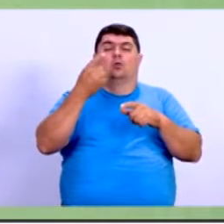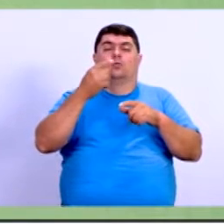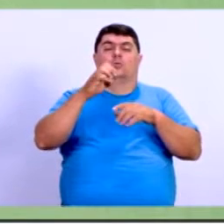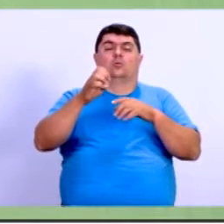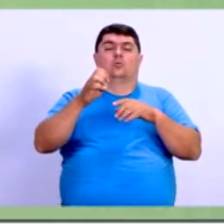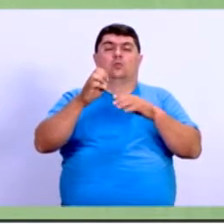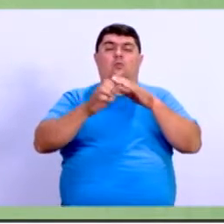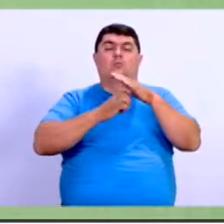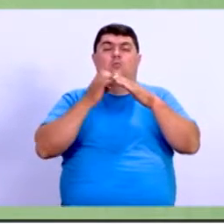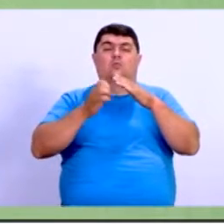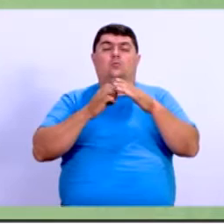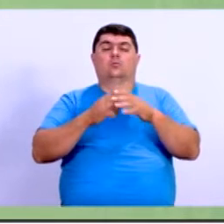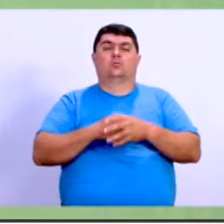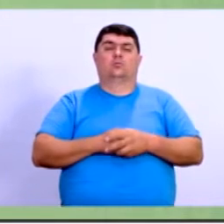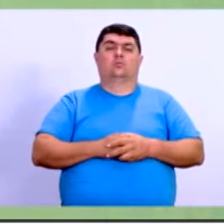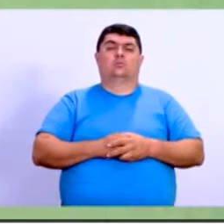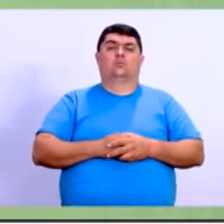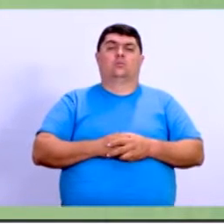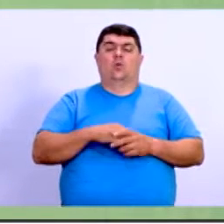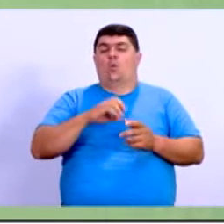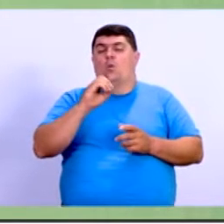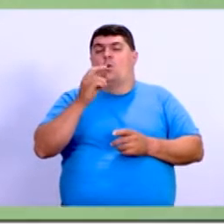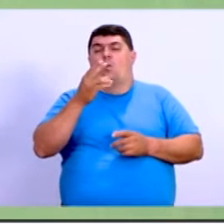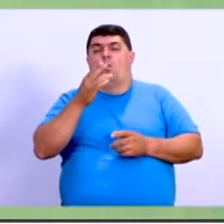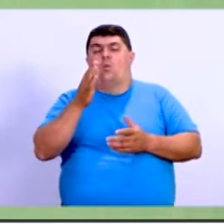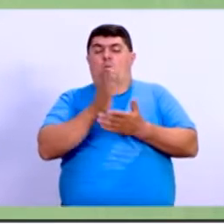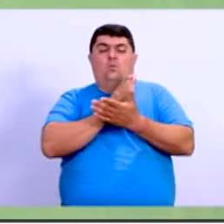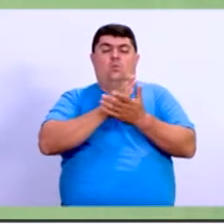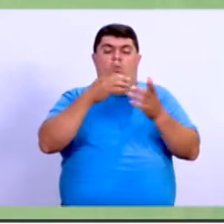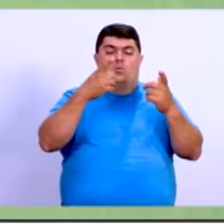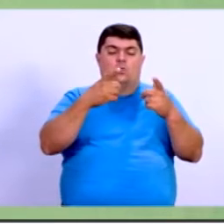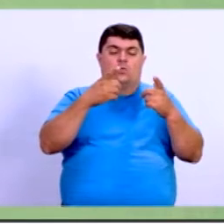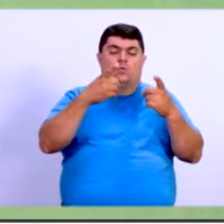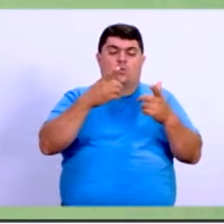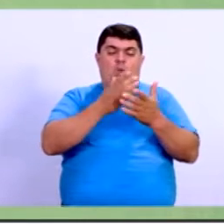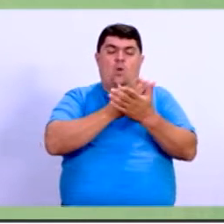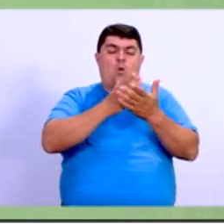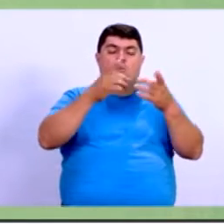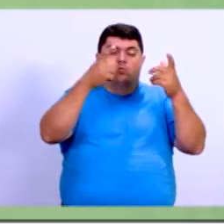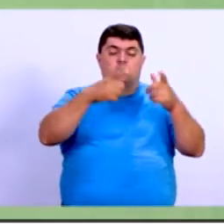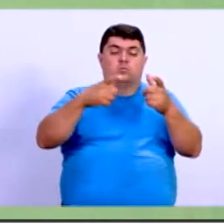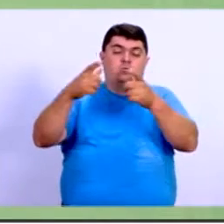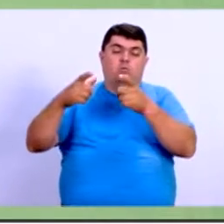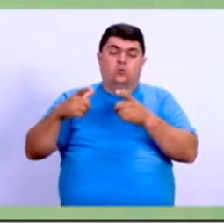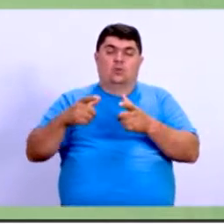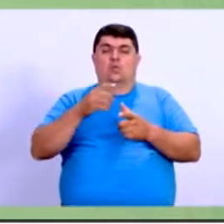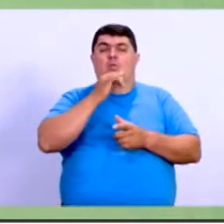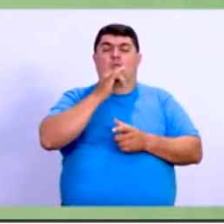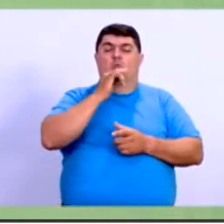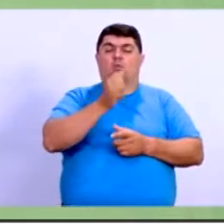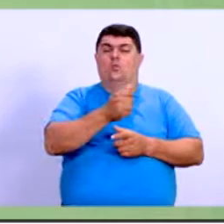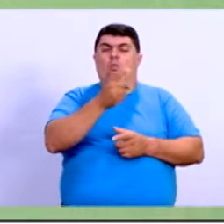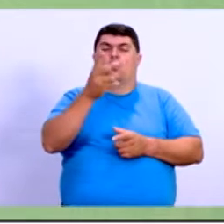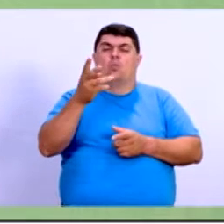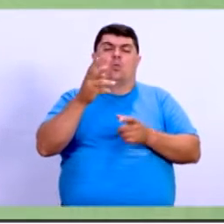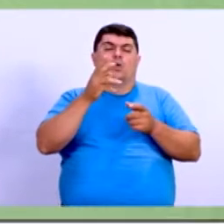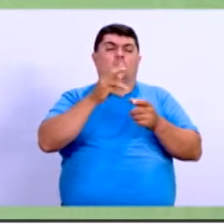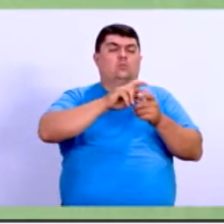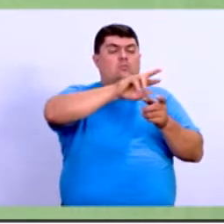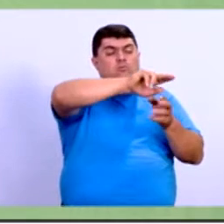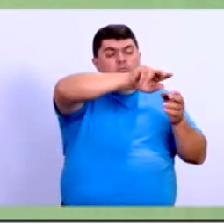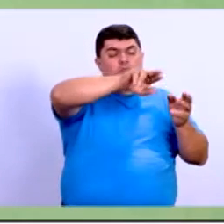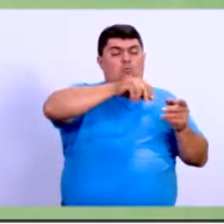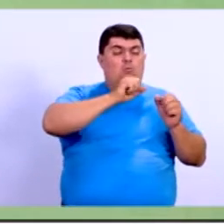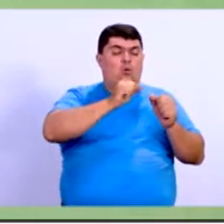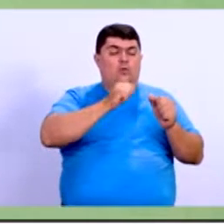Ou, no caso, em um determinado departamento? Quantos produtos podem haver em uma venda? E quantas